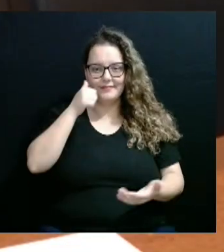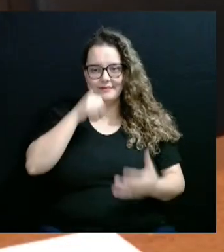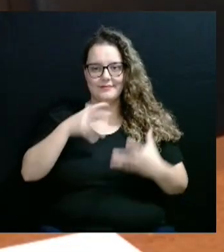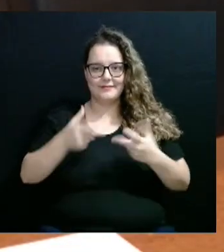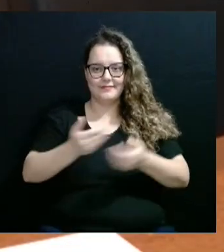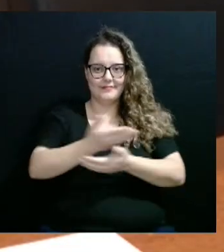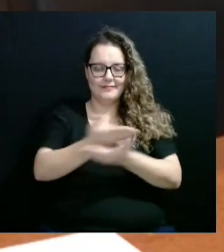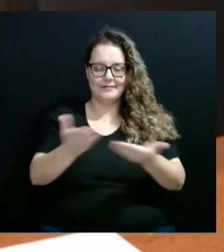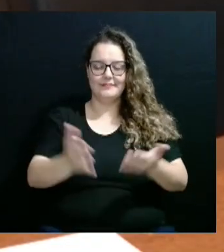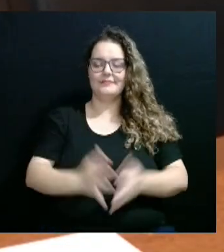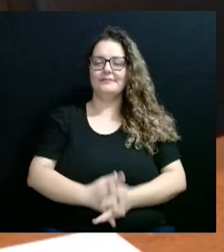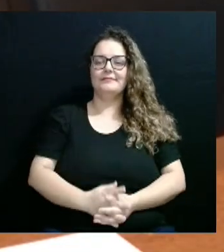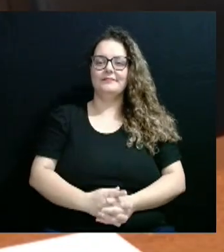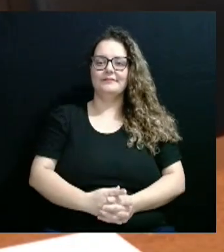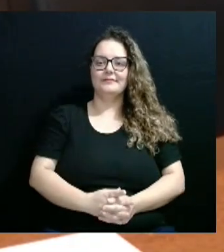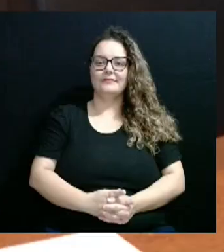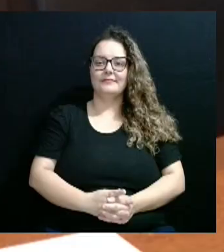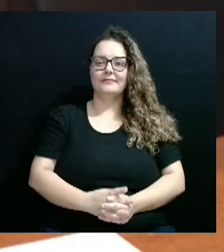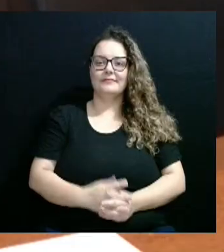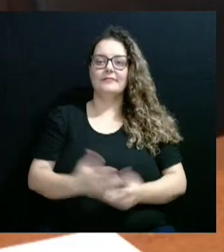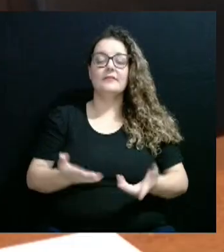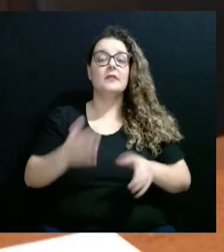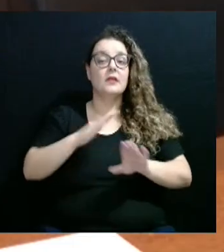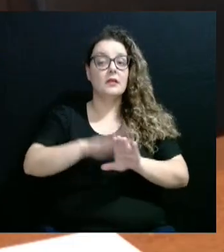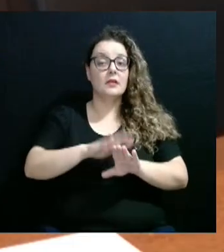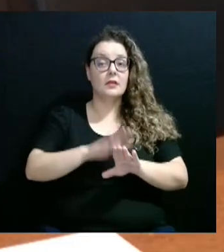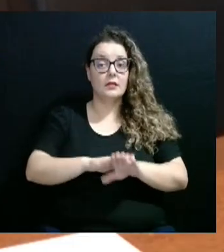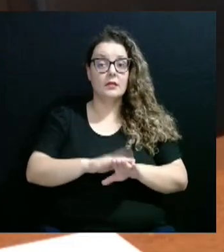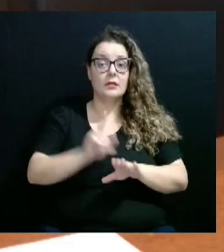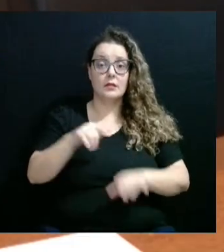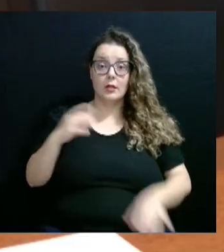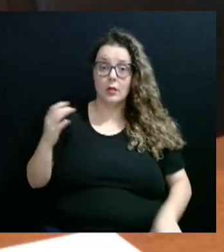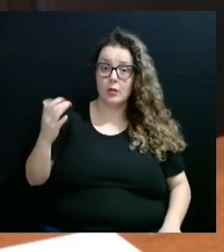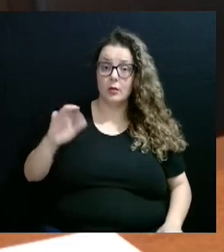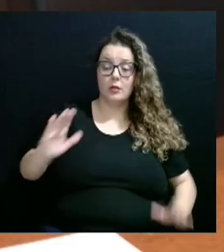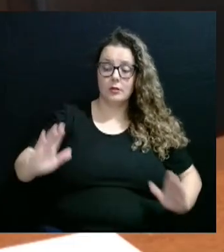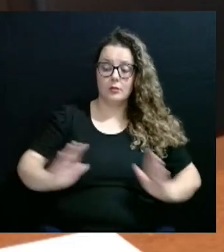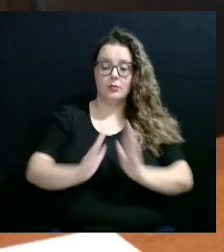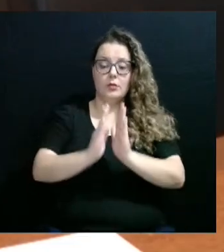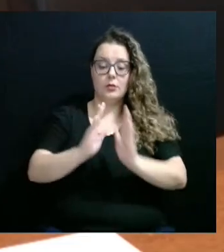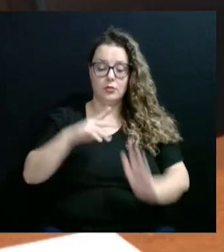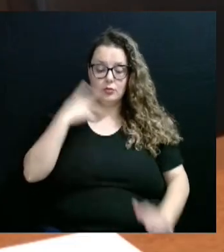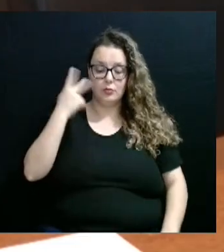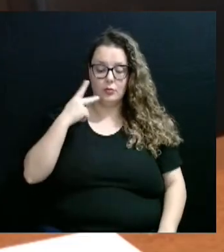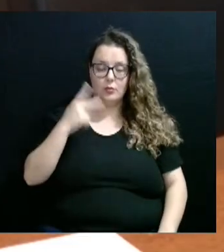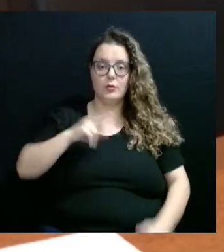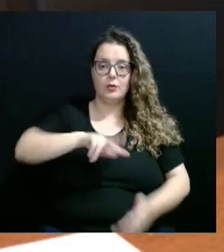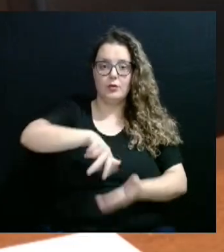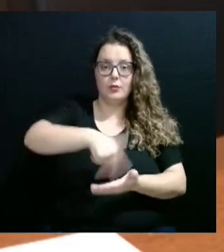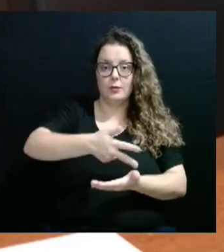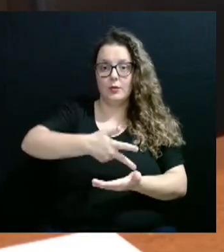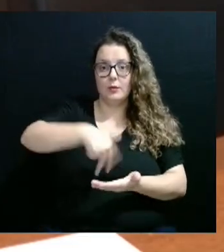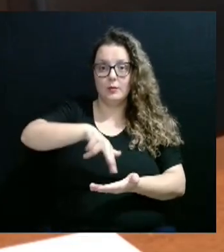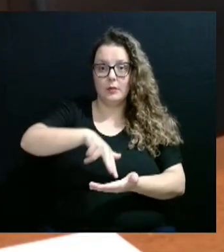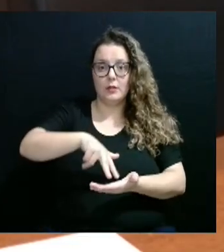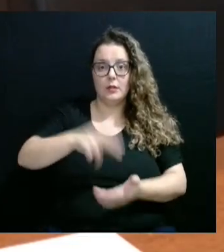nessa atividade que é o lançamento da Frente Parlamentar do Hip Hop e da Cultura